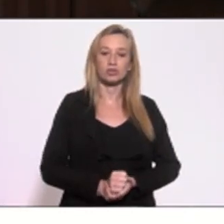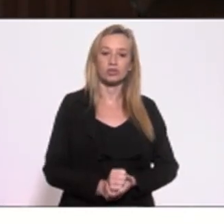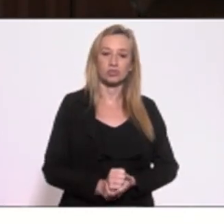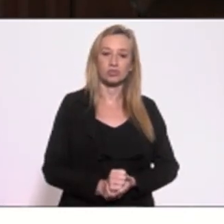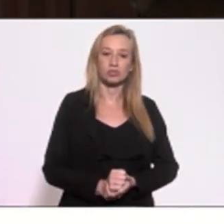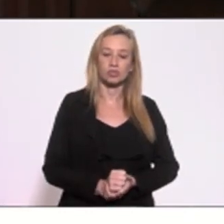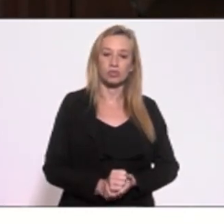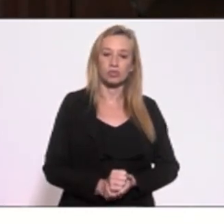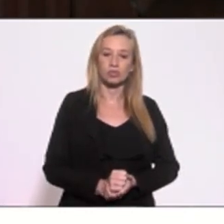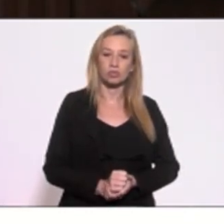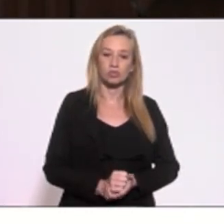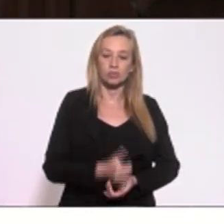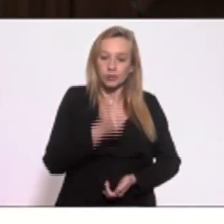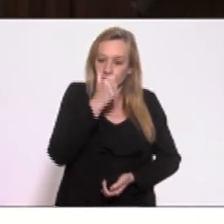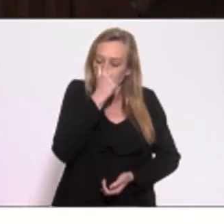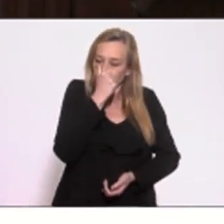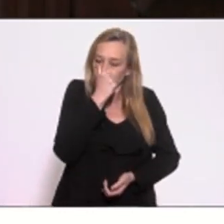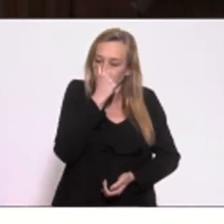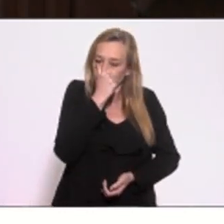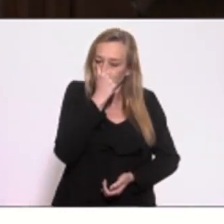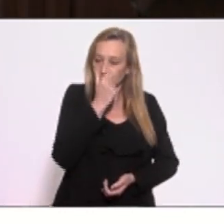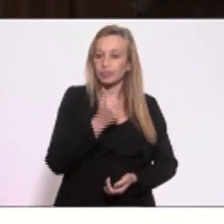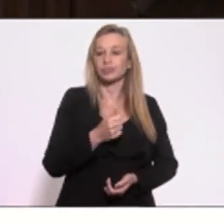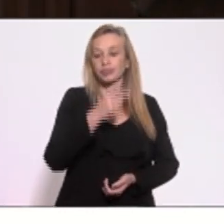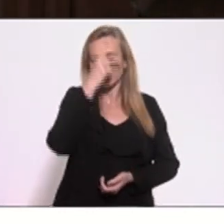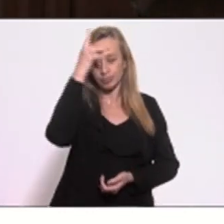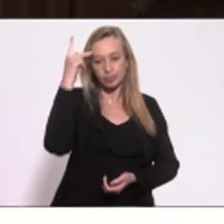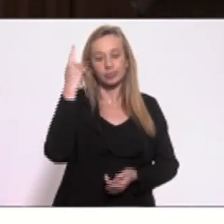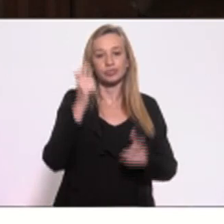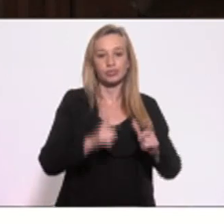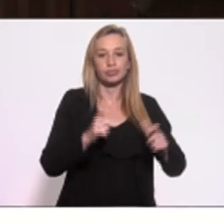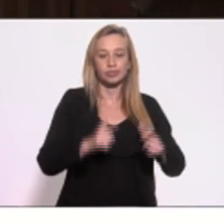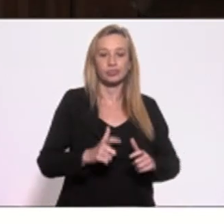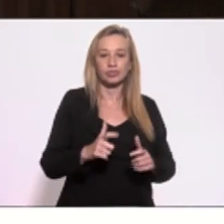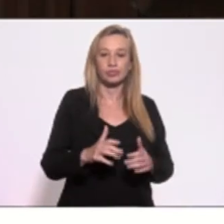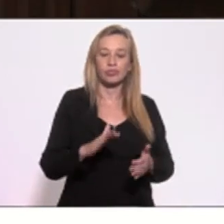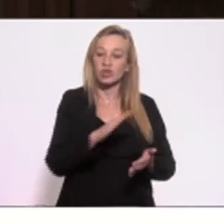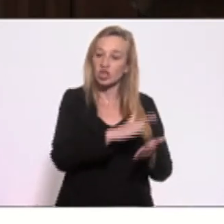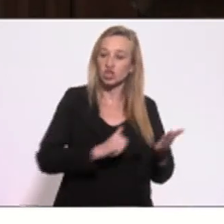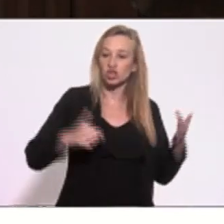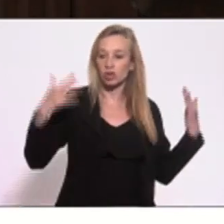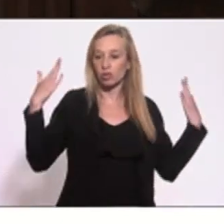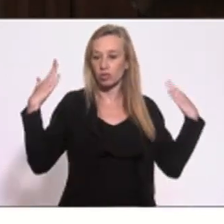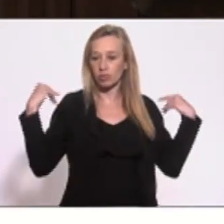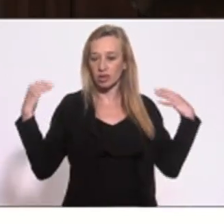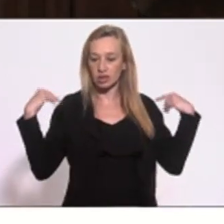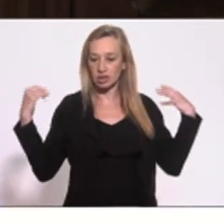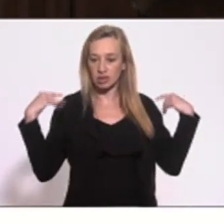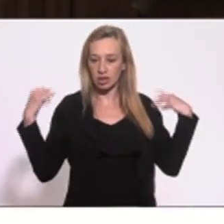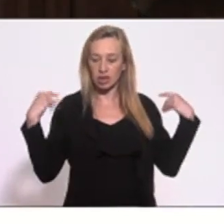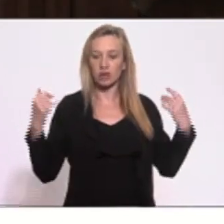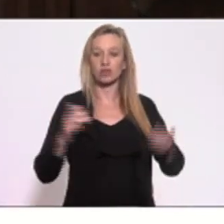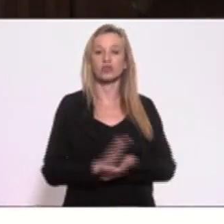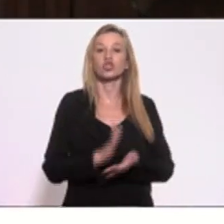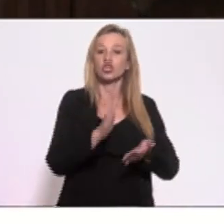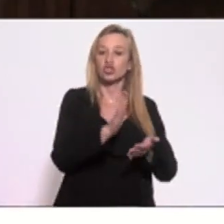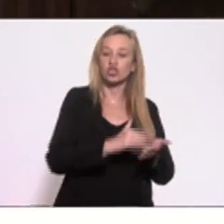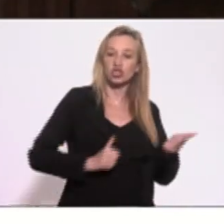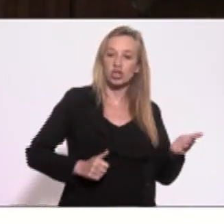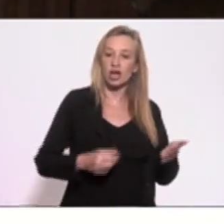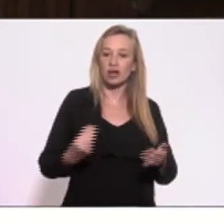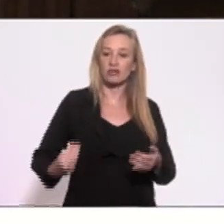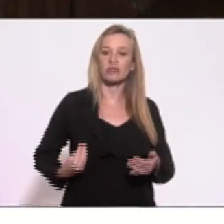de pessoas cada logradouro, tira o lazer coletivo, tira a vida de